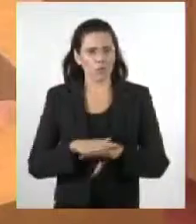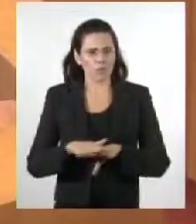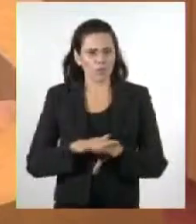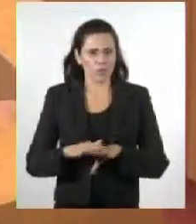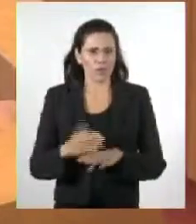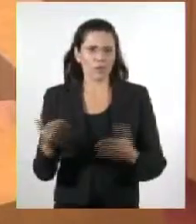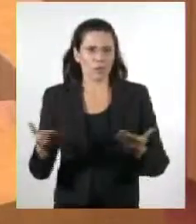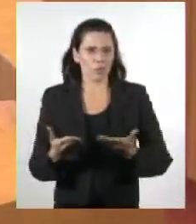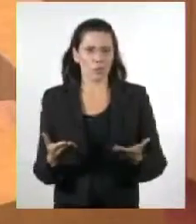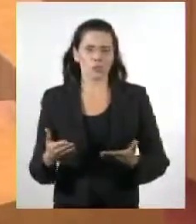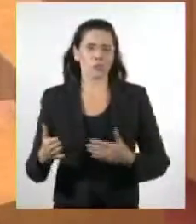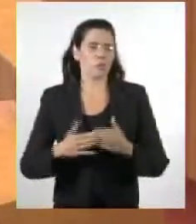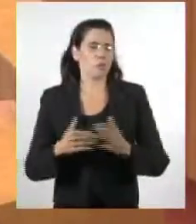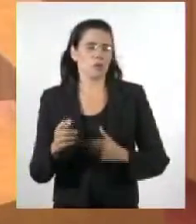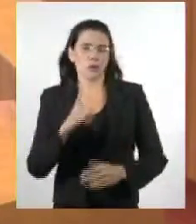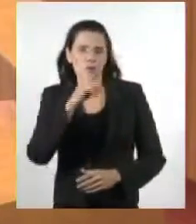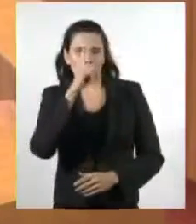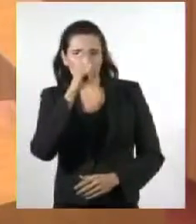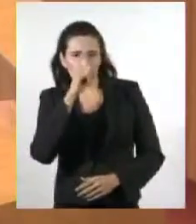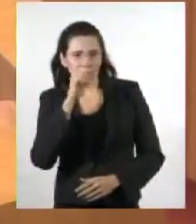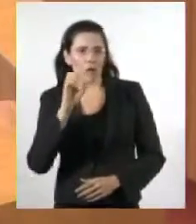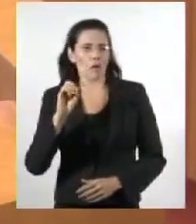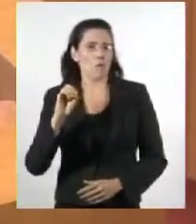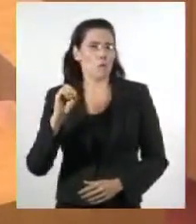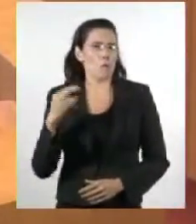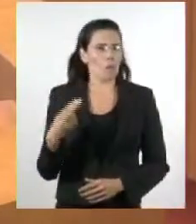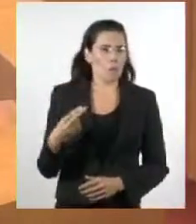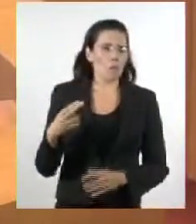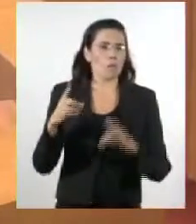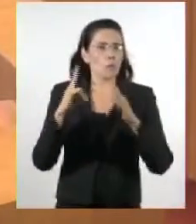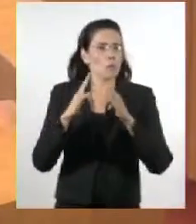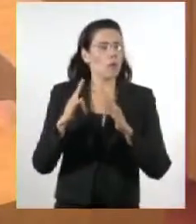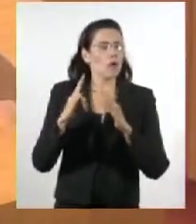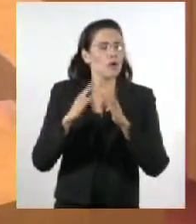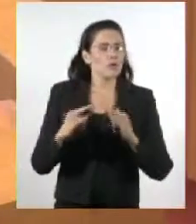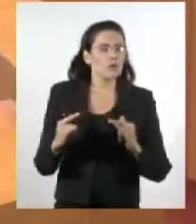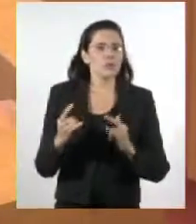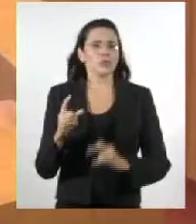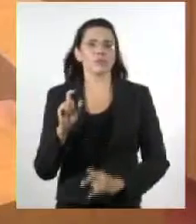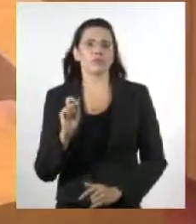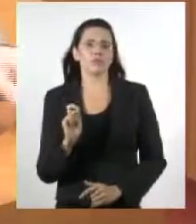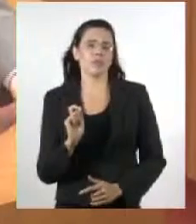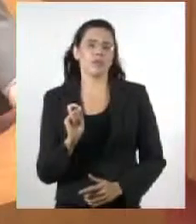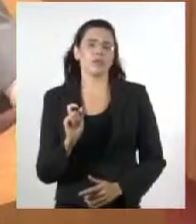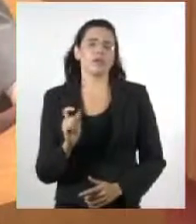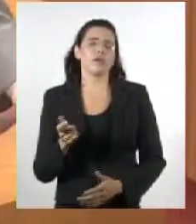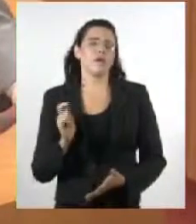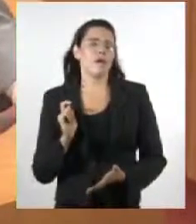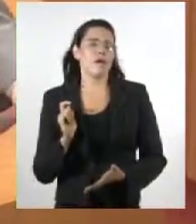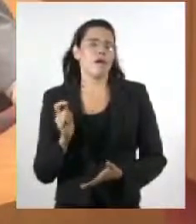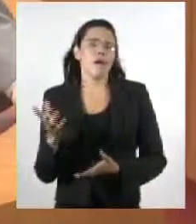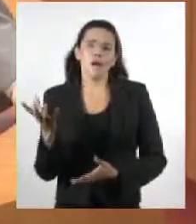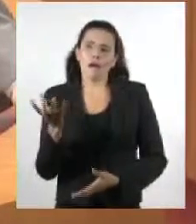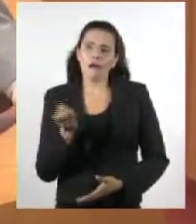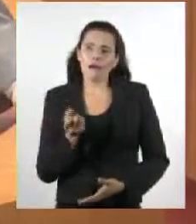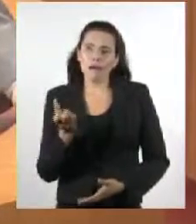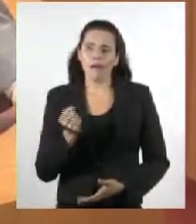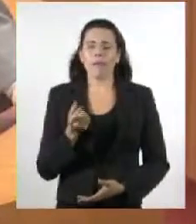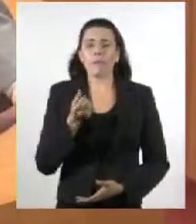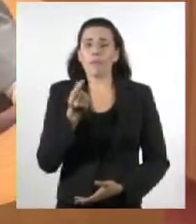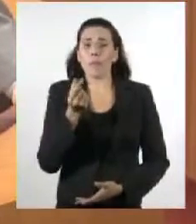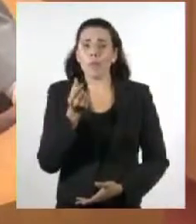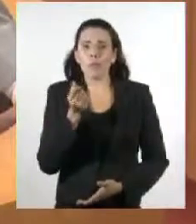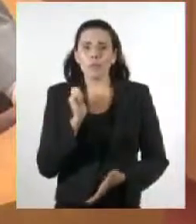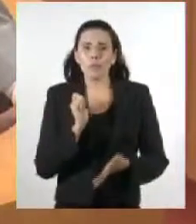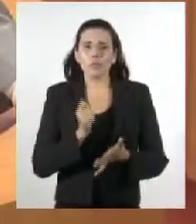ela municipal, seja ela estadual, seja ela federal, todas elas irão dar o depoimento do